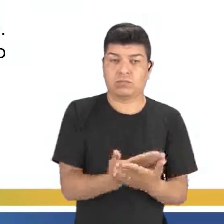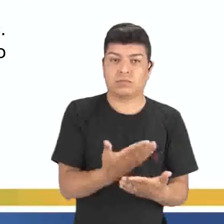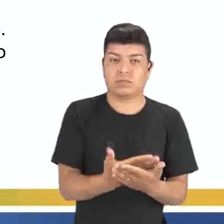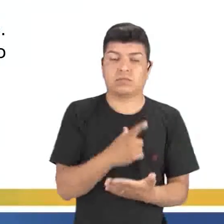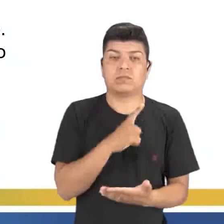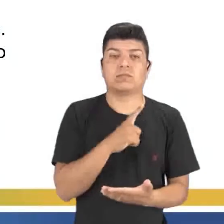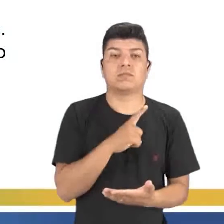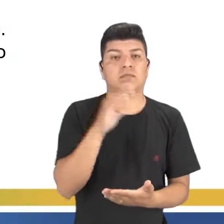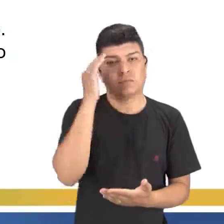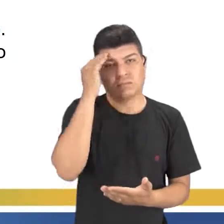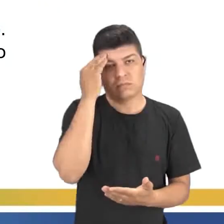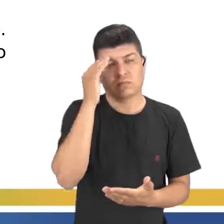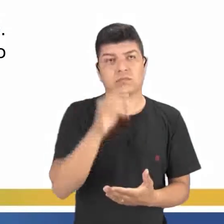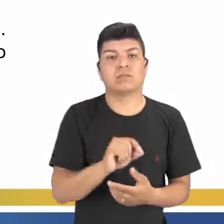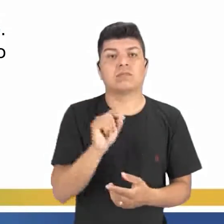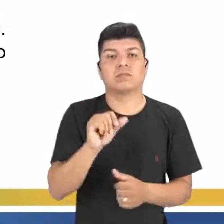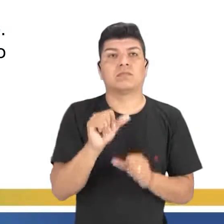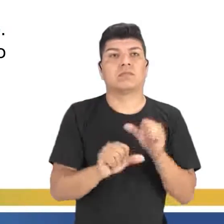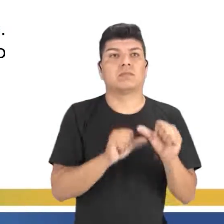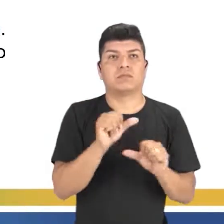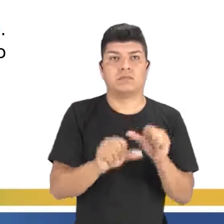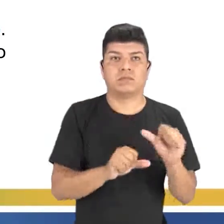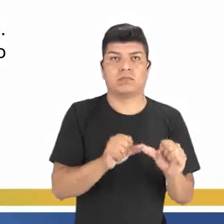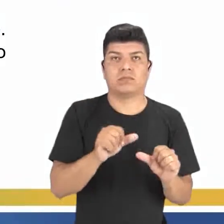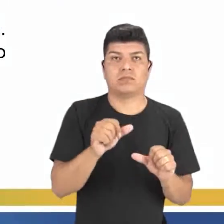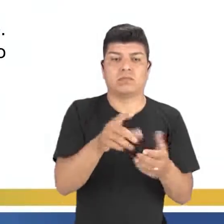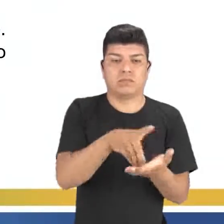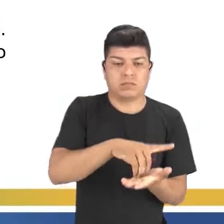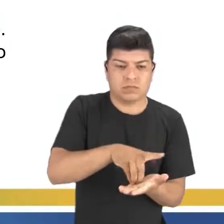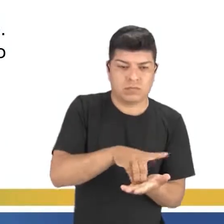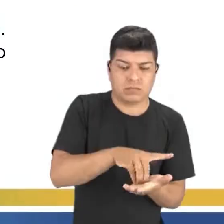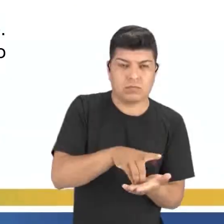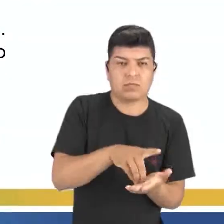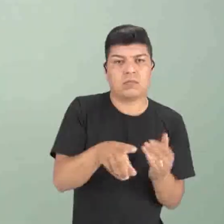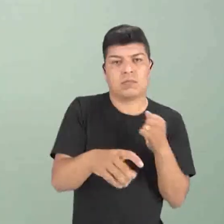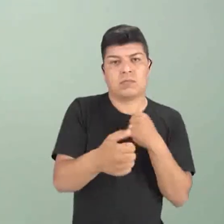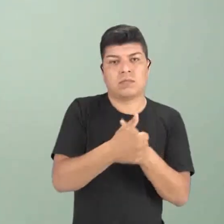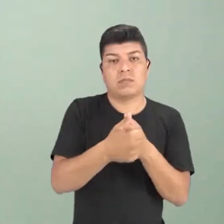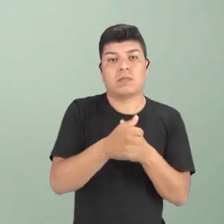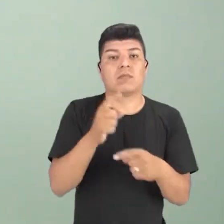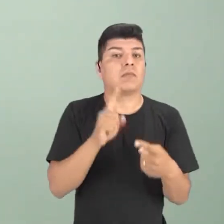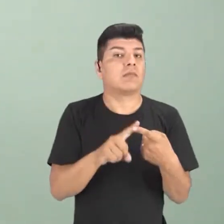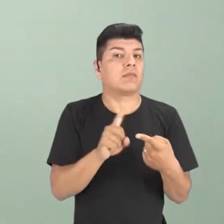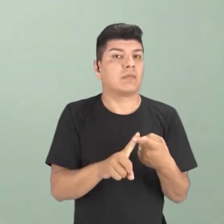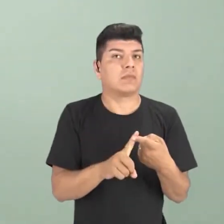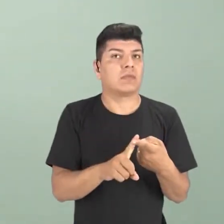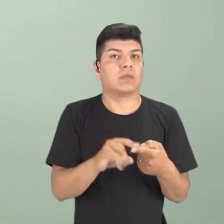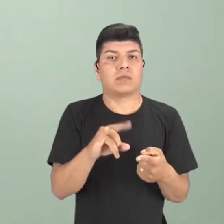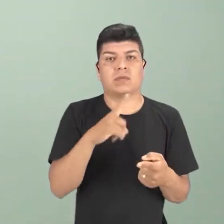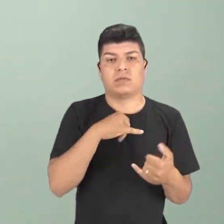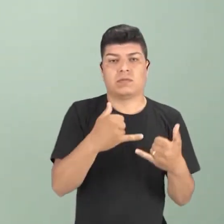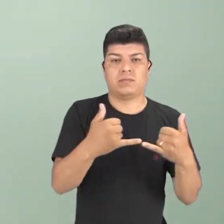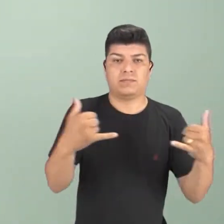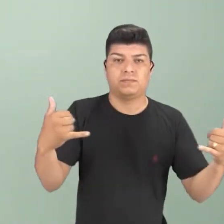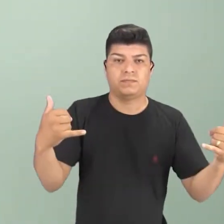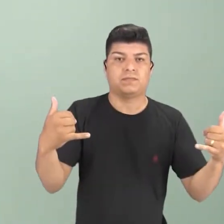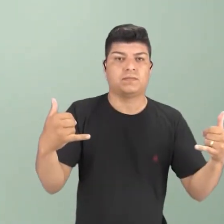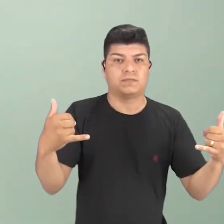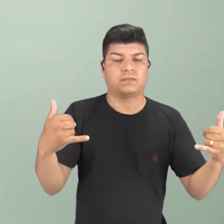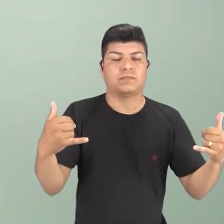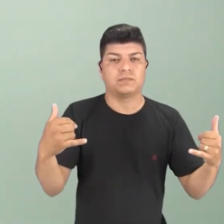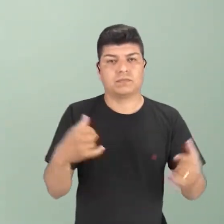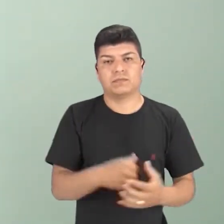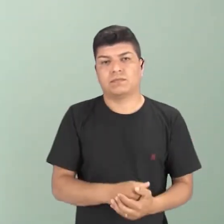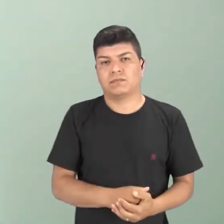gente entende? Que altera a direção da bússola colocada próxima. Isso porque, se a gente tem um fio